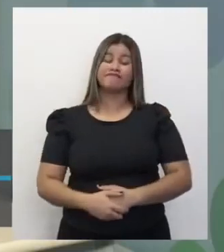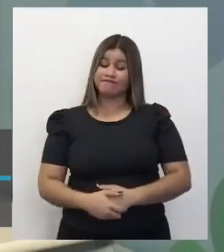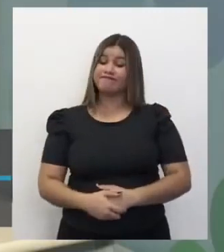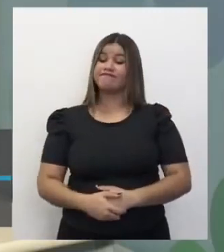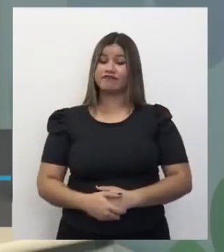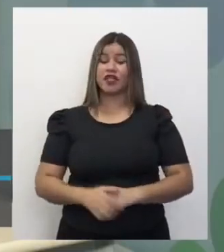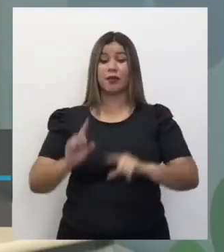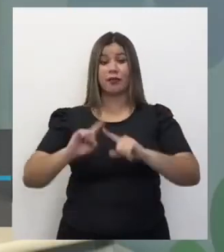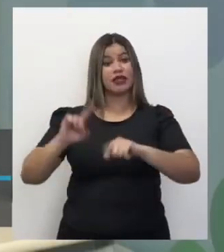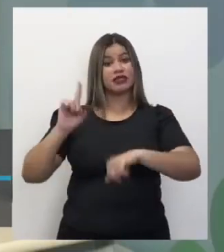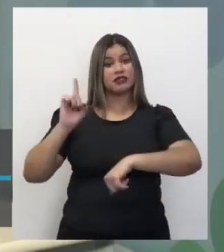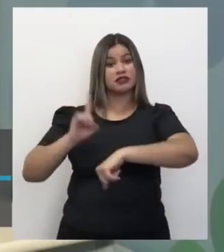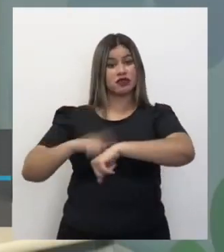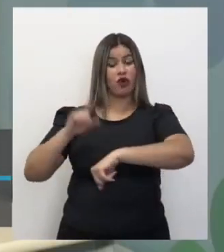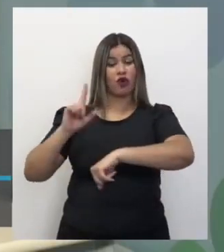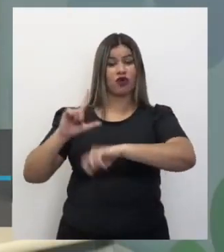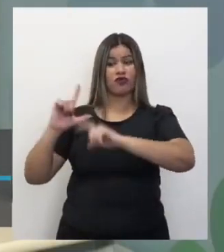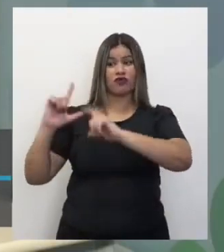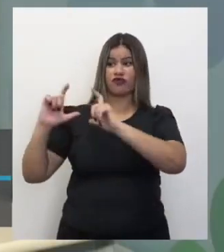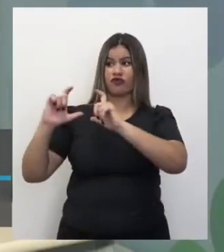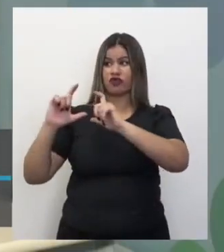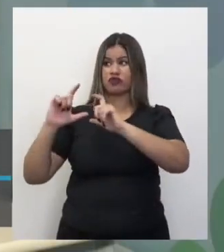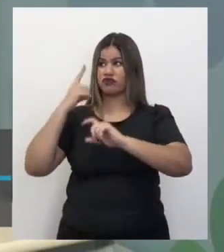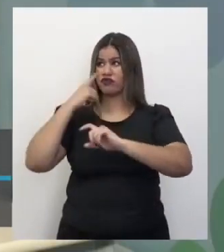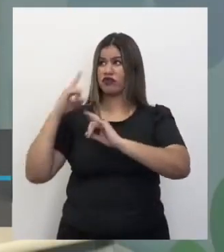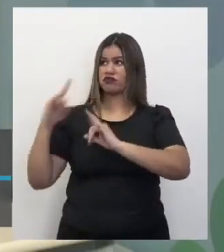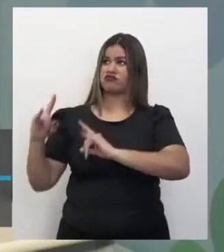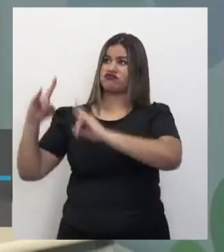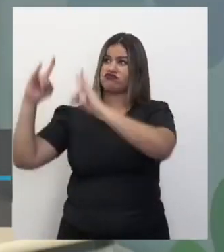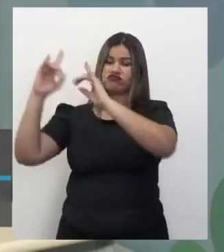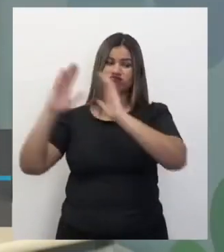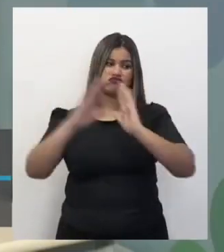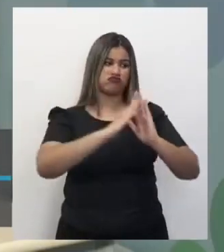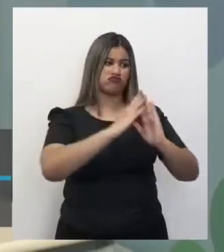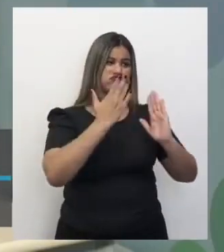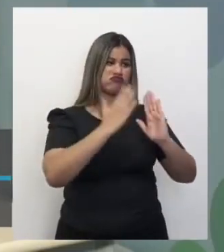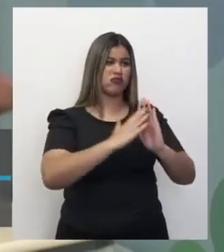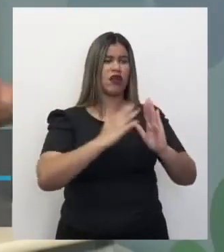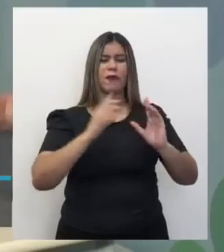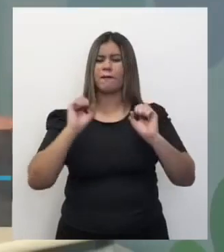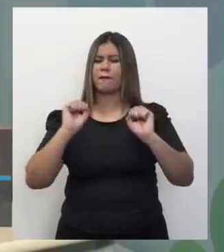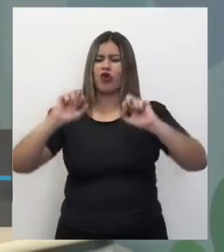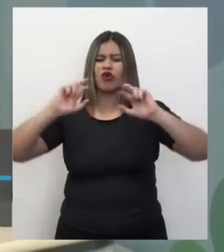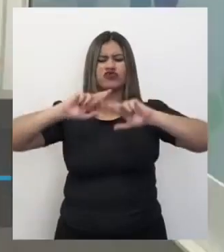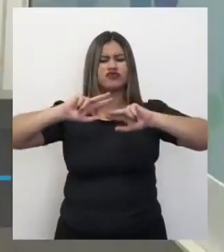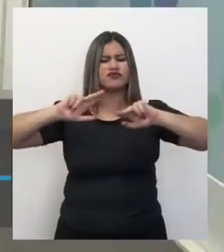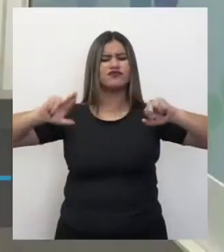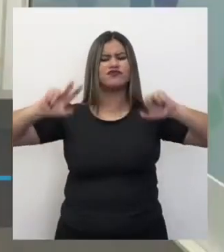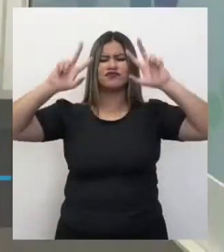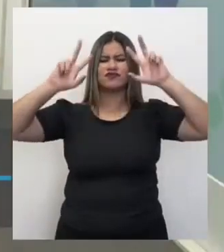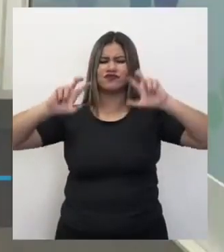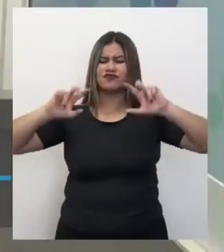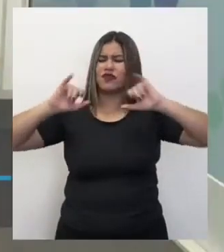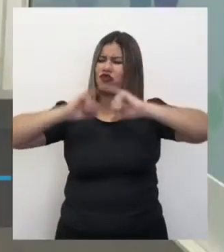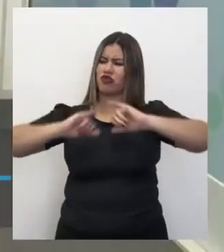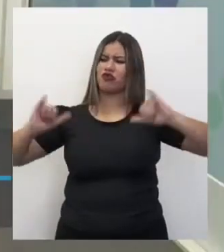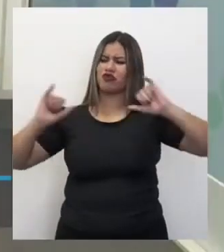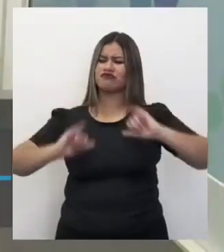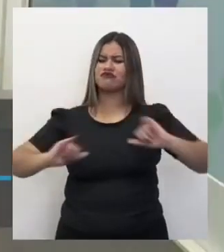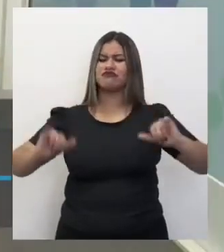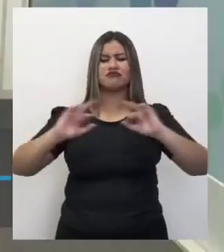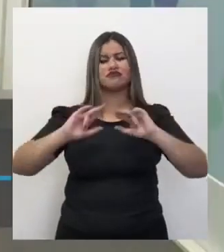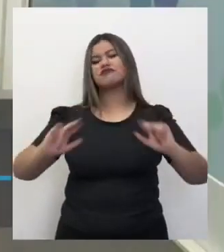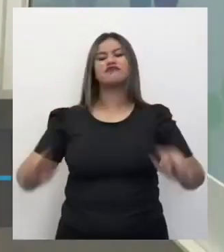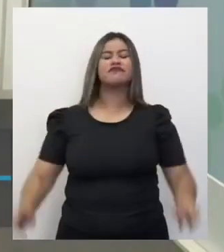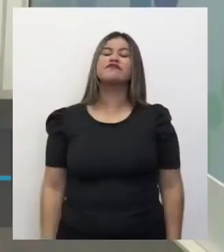é basicamente isso que todo mundo colocou aqui. Que ela poderia ter várias... Fazer parte de várias notícias. Sim. Né?